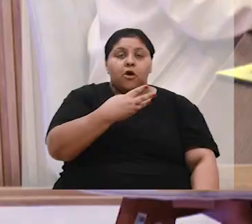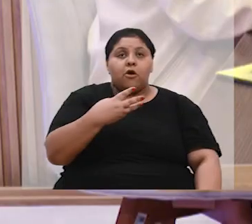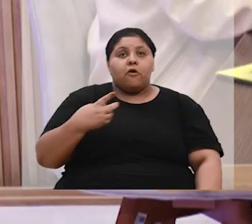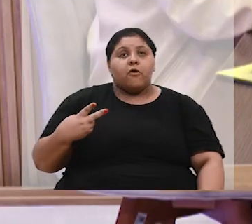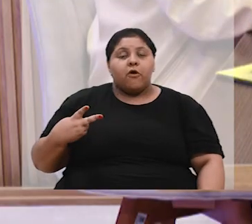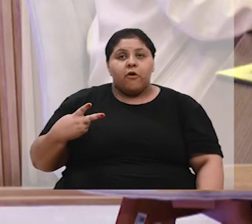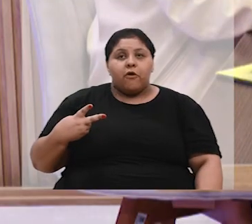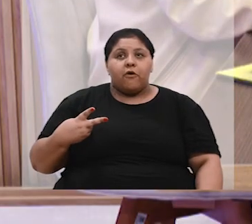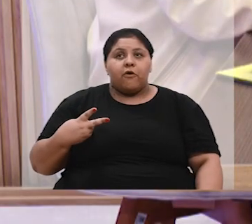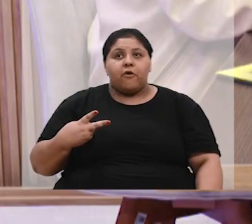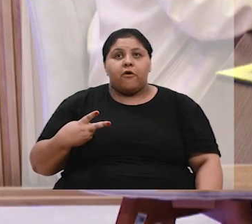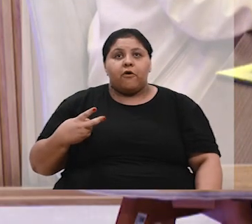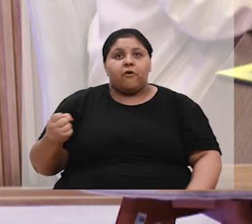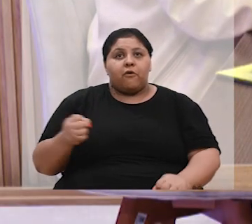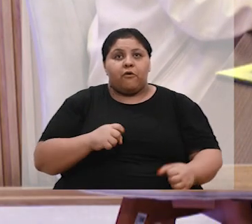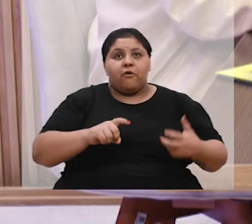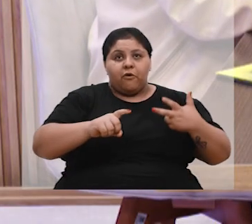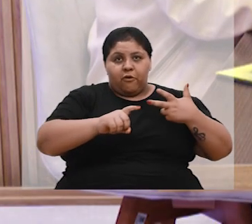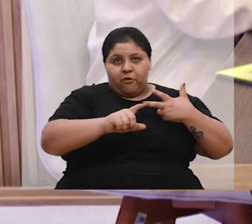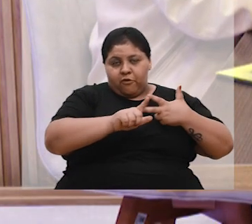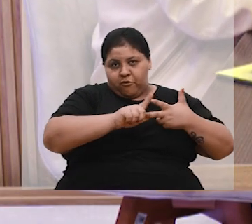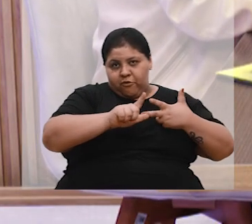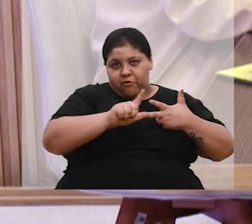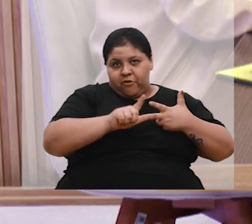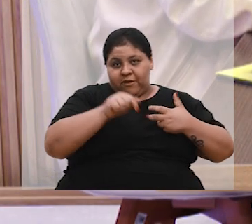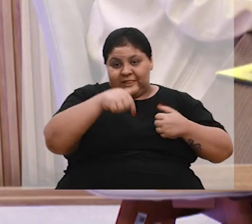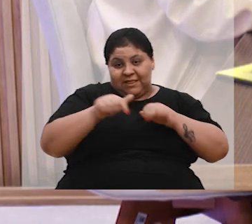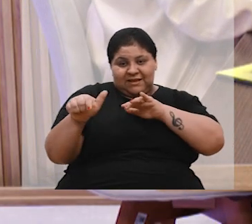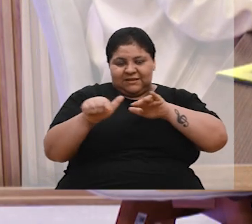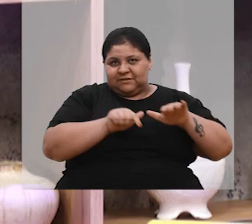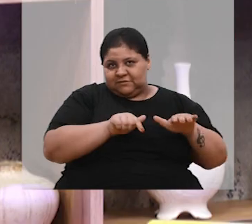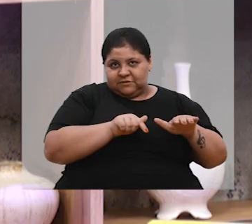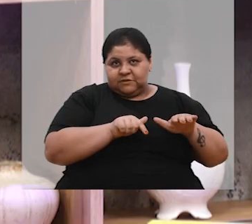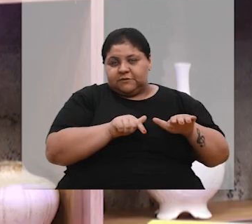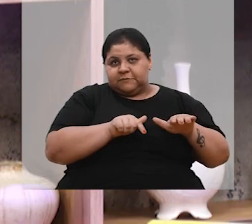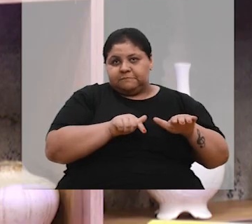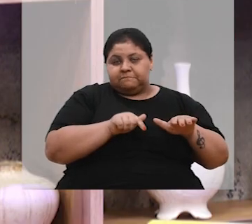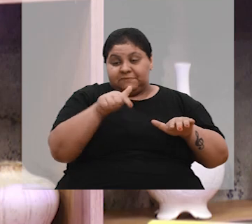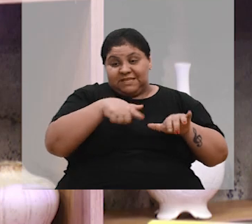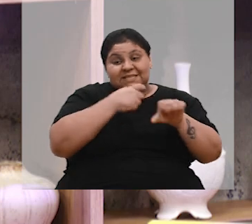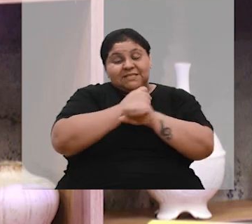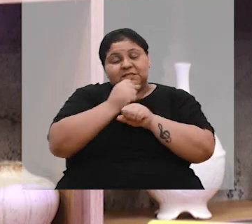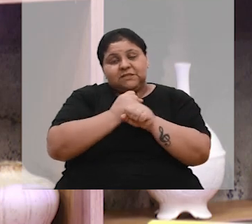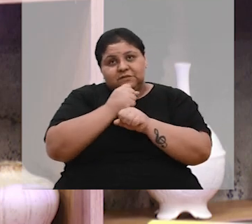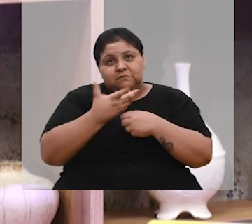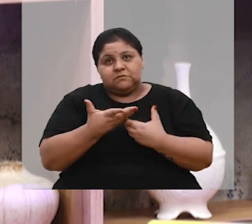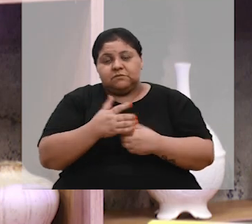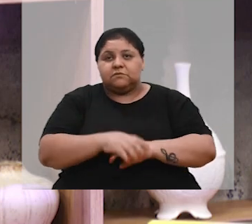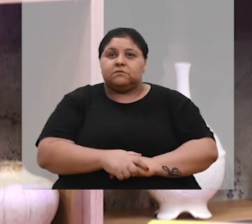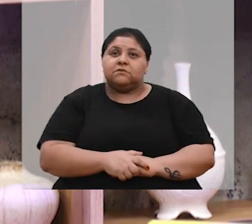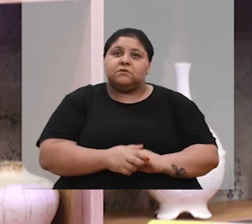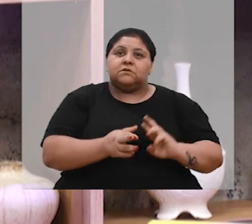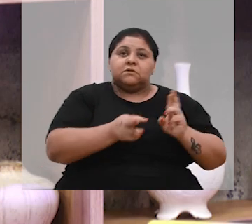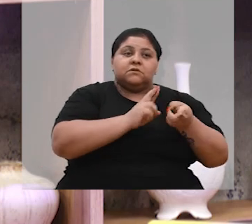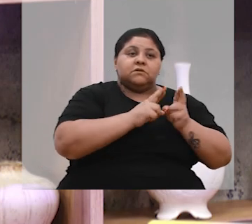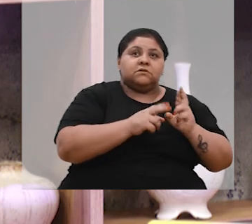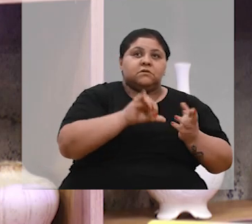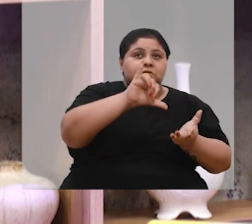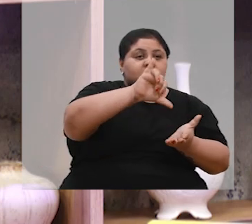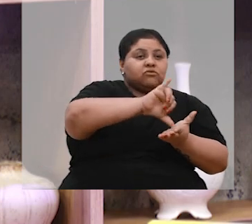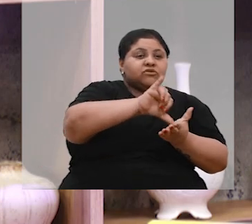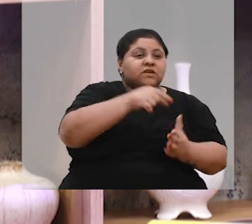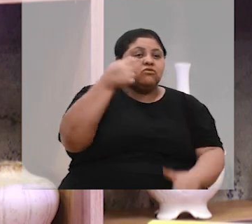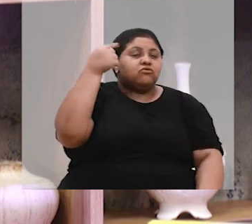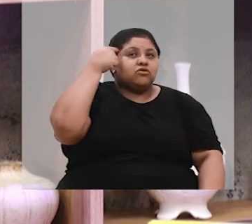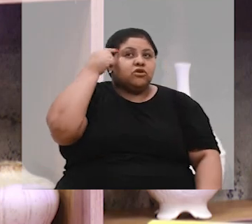nesses 132 anos do Poder Legislativo que a gente celebra, né? Nessa semana, enfim, do Legislativo desse ano, em relação ao